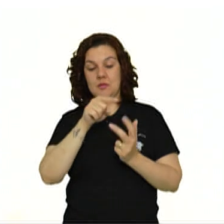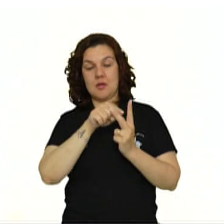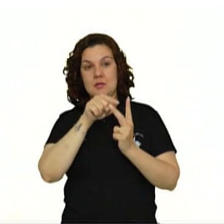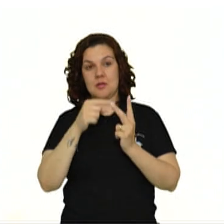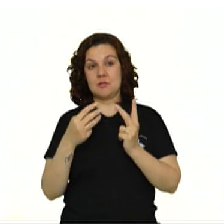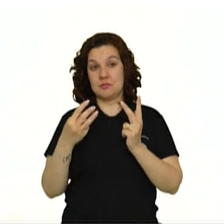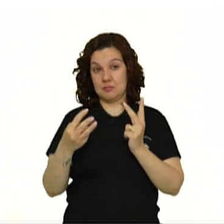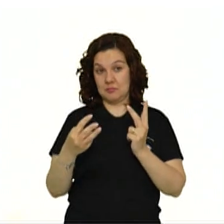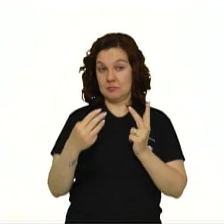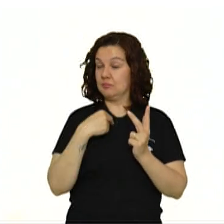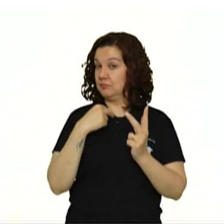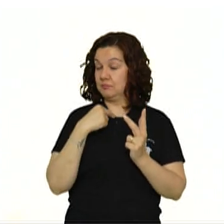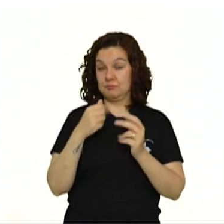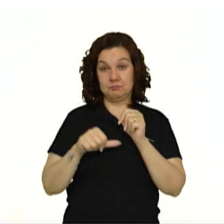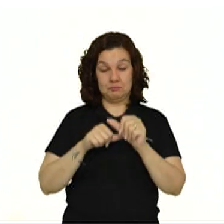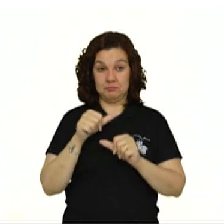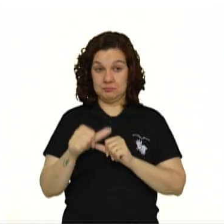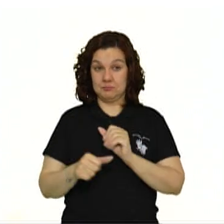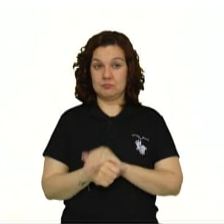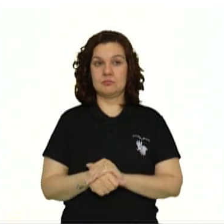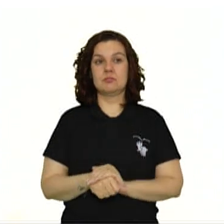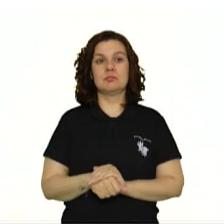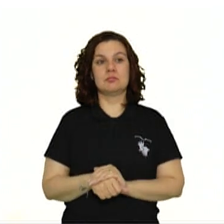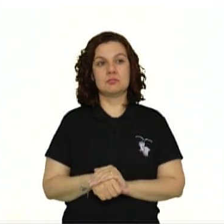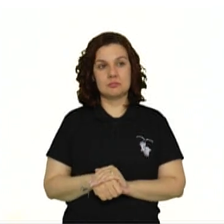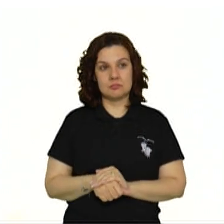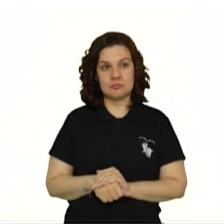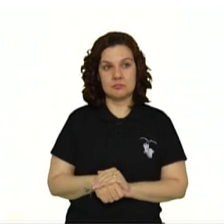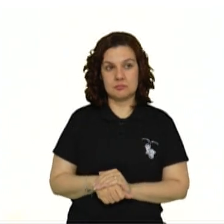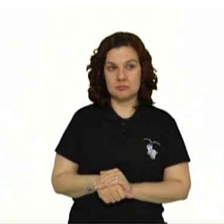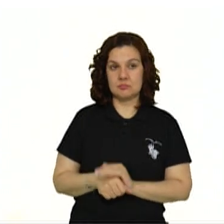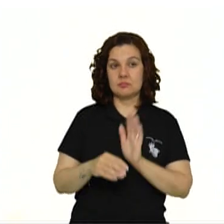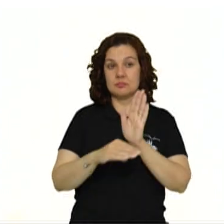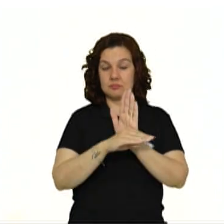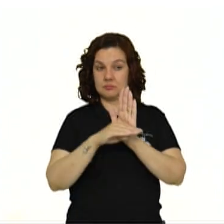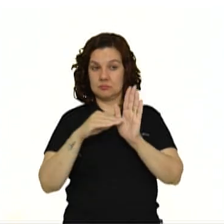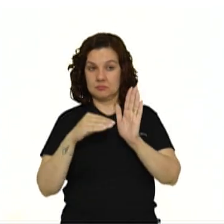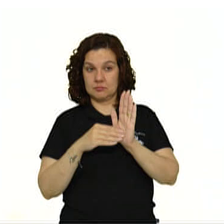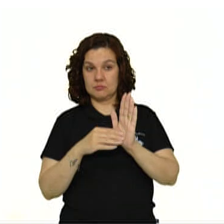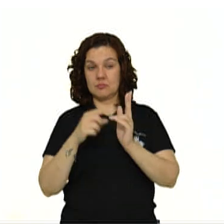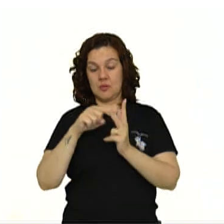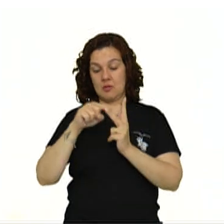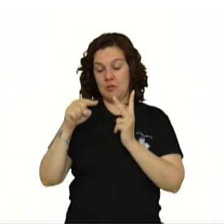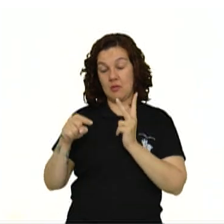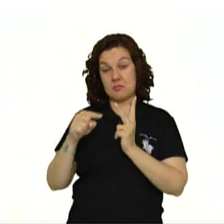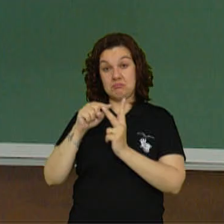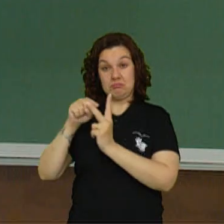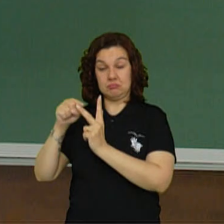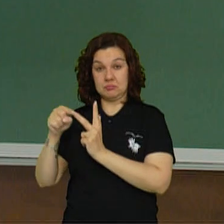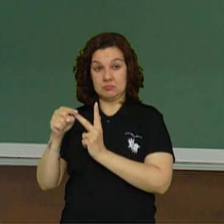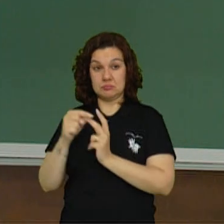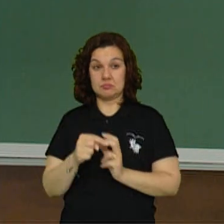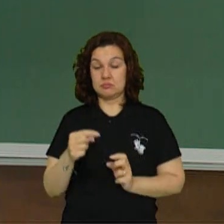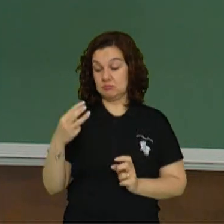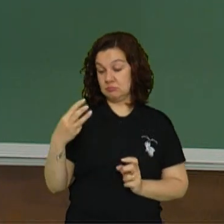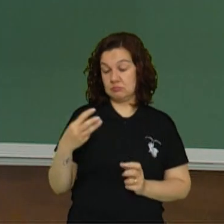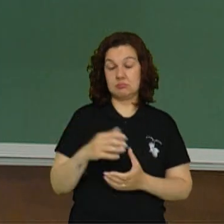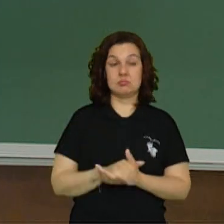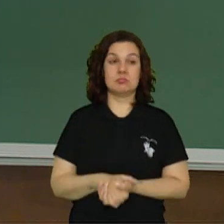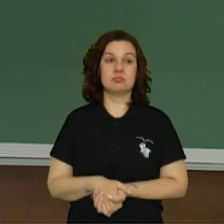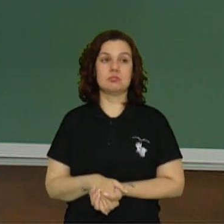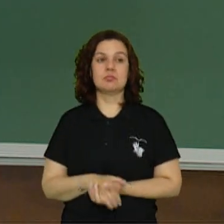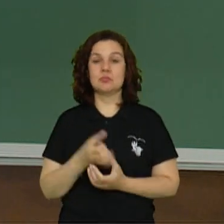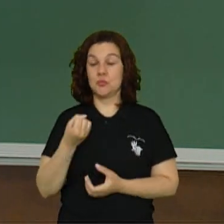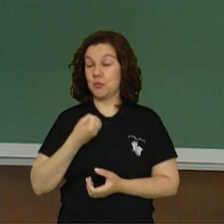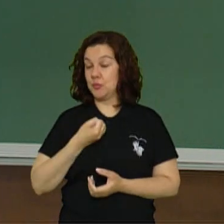3 repete, não tenho como substituir a raiz de 3, não tenho o valor fornecido. E raiz vezes raiz, raiz ao quadrado,